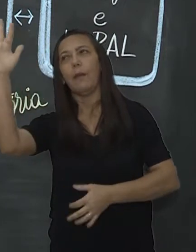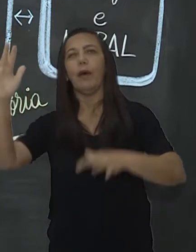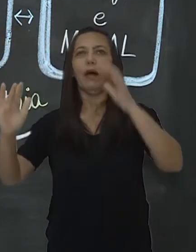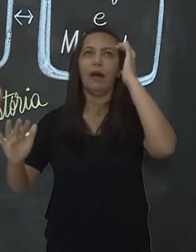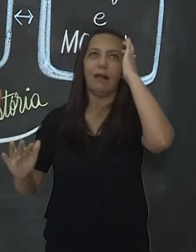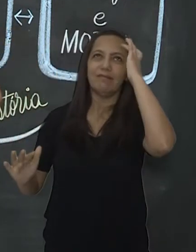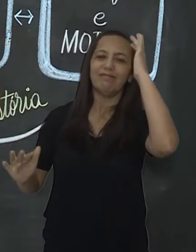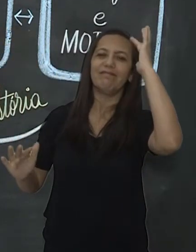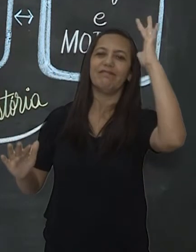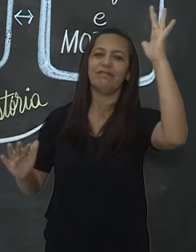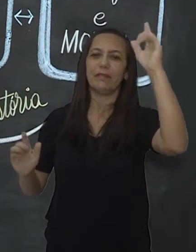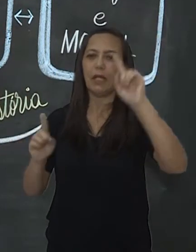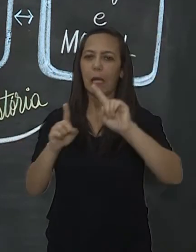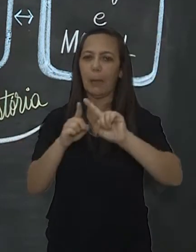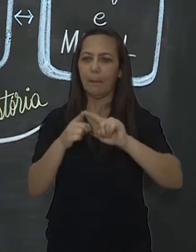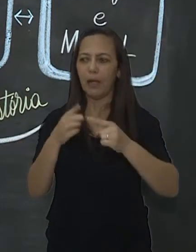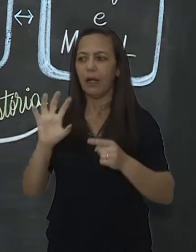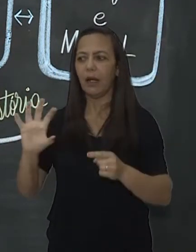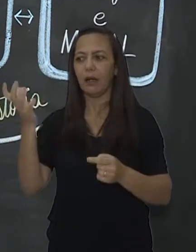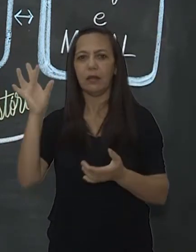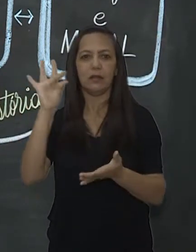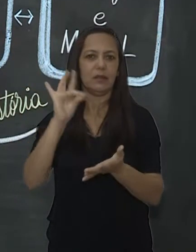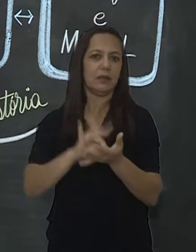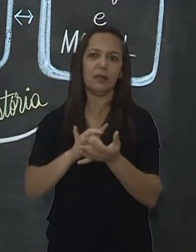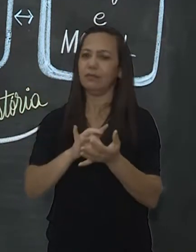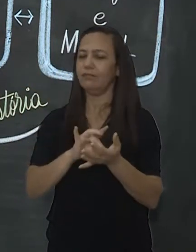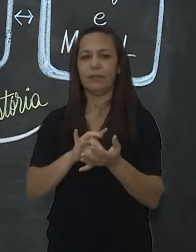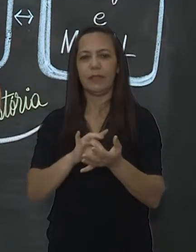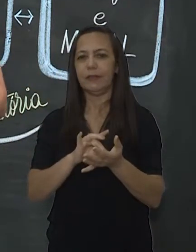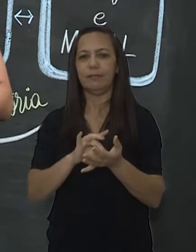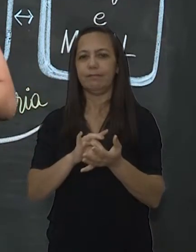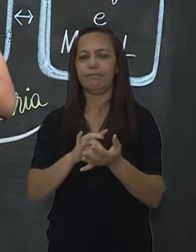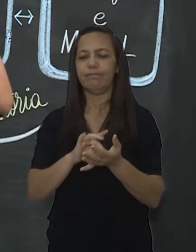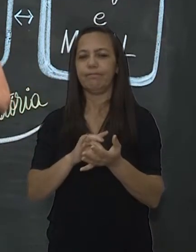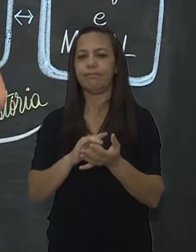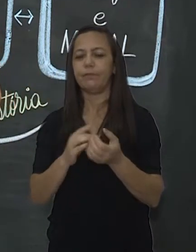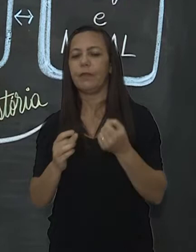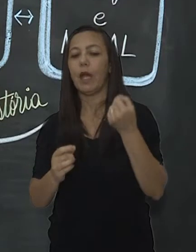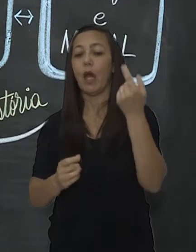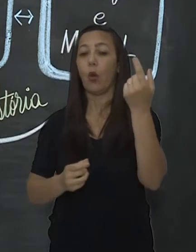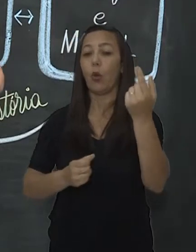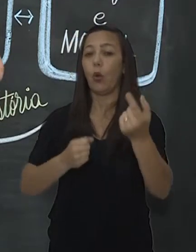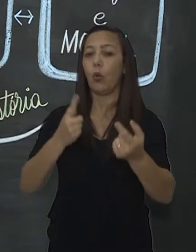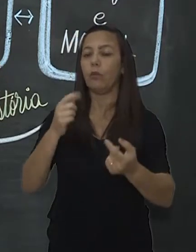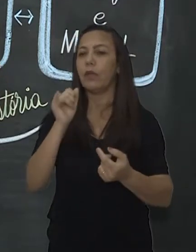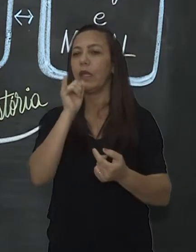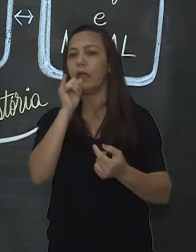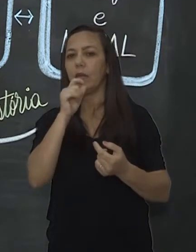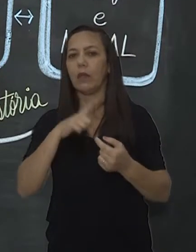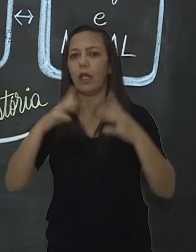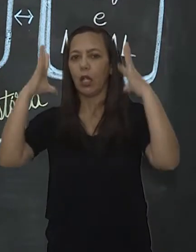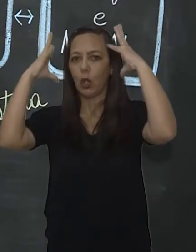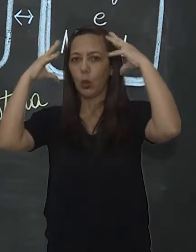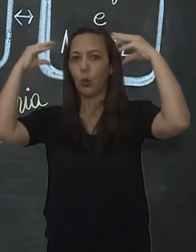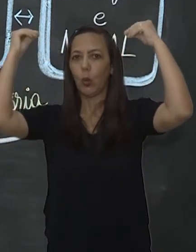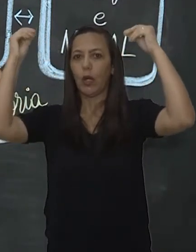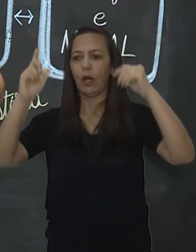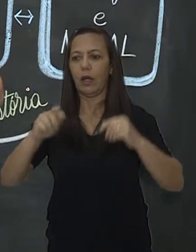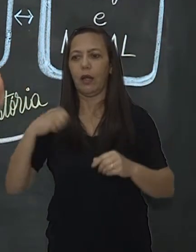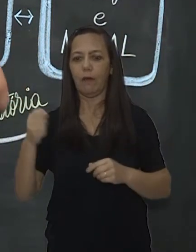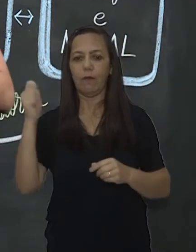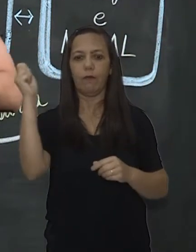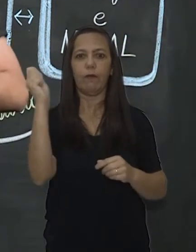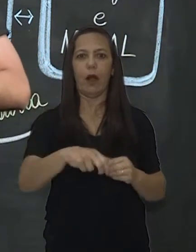exageram, muitas vezes, nas possibilidades que a ficção proporciona. São contos que vão ter personagens como duendes, fadas, mágicos,